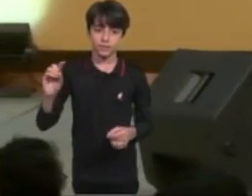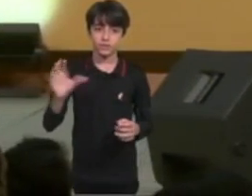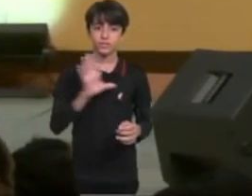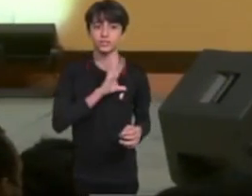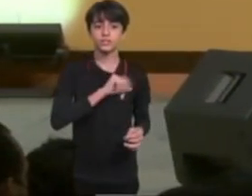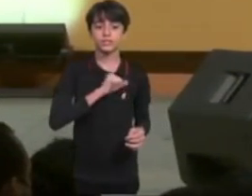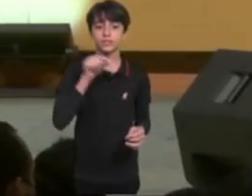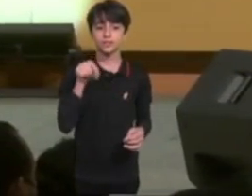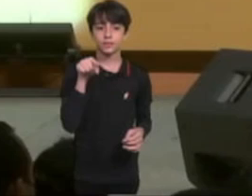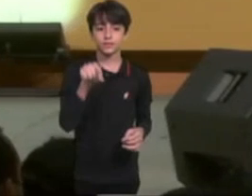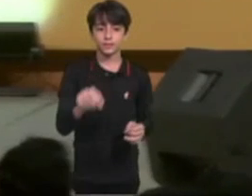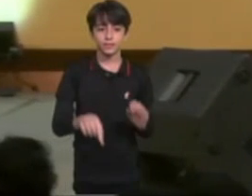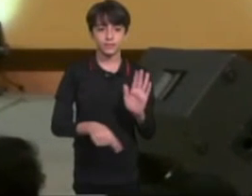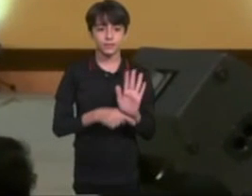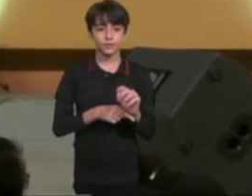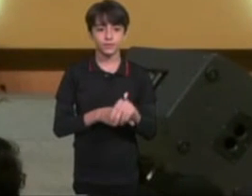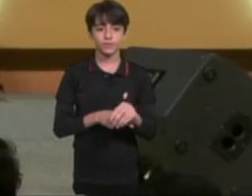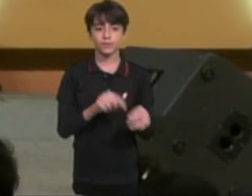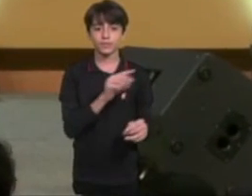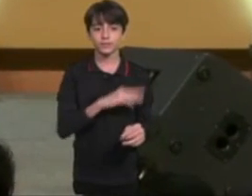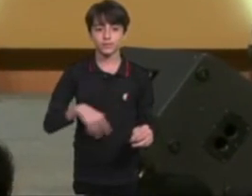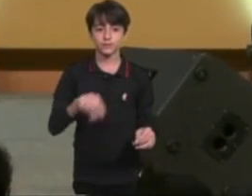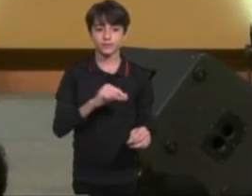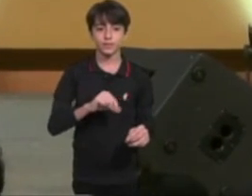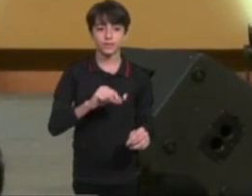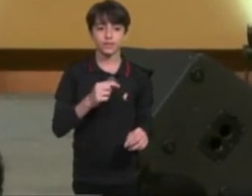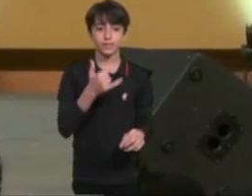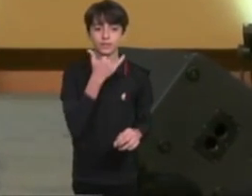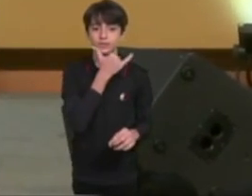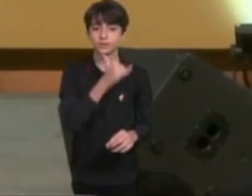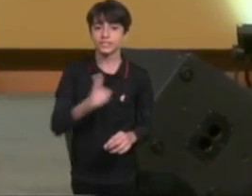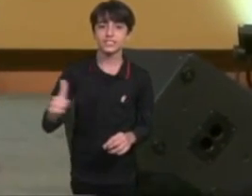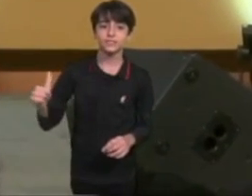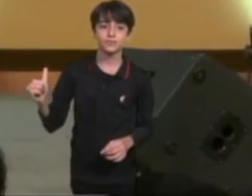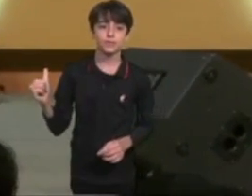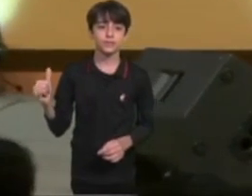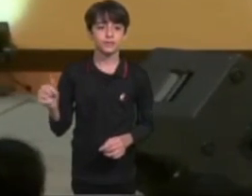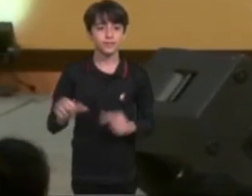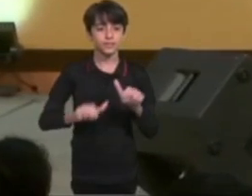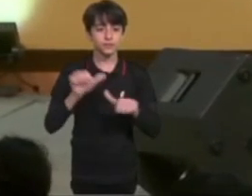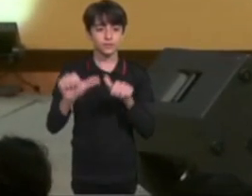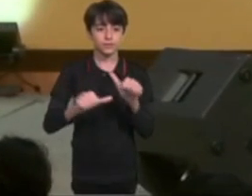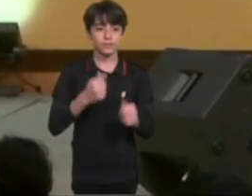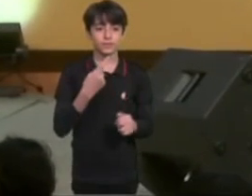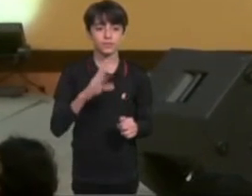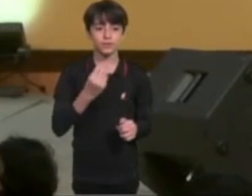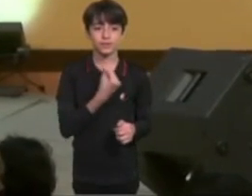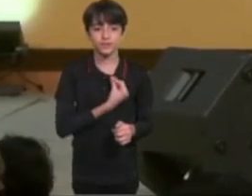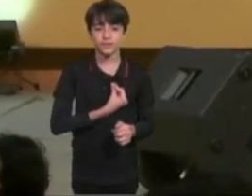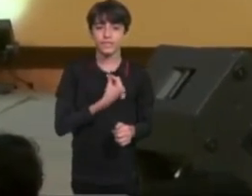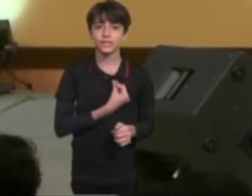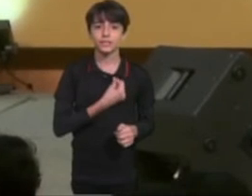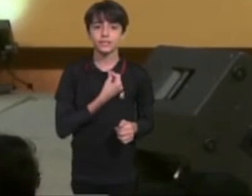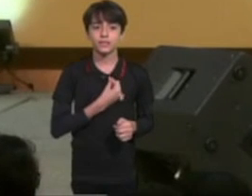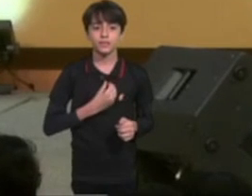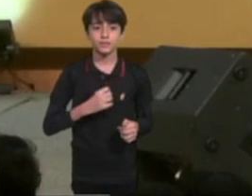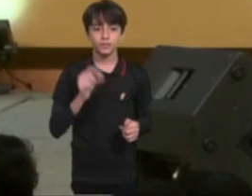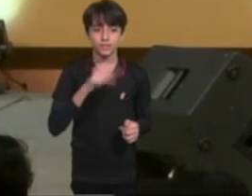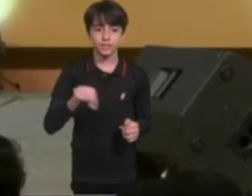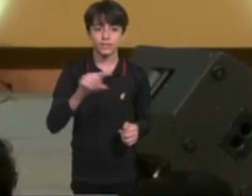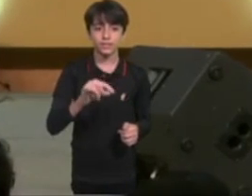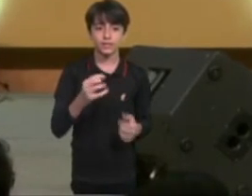e que a perdoa a teus pecados O que é transformar sua vida e se você